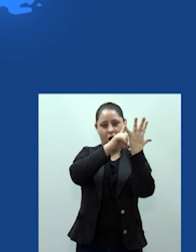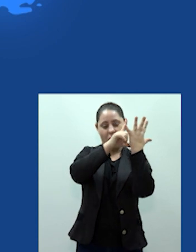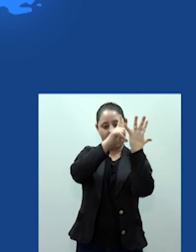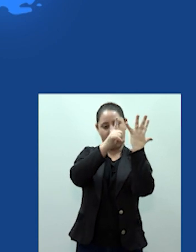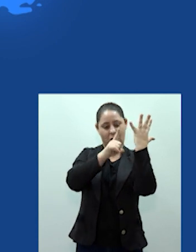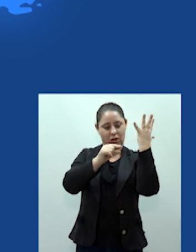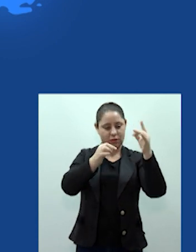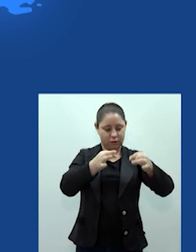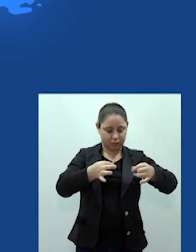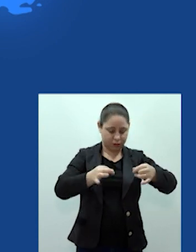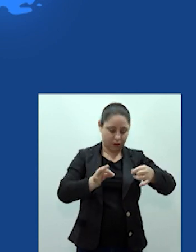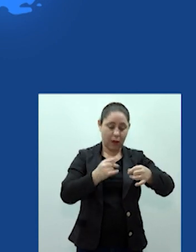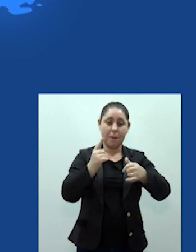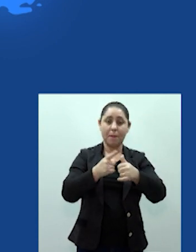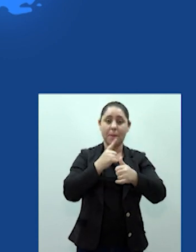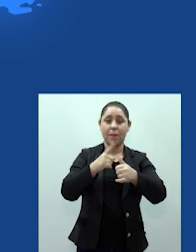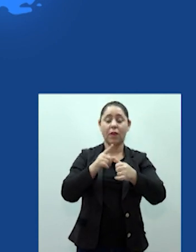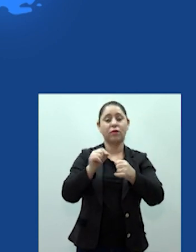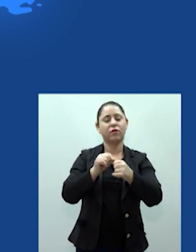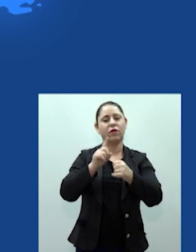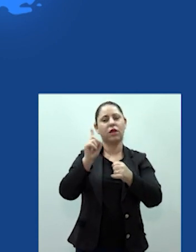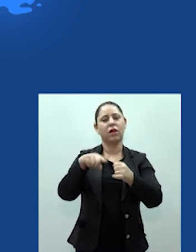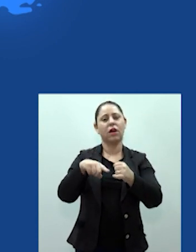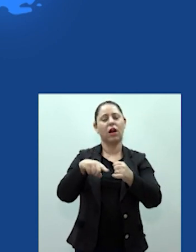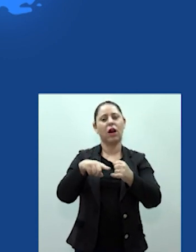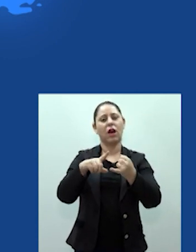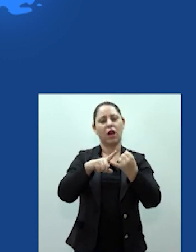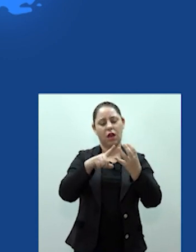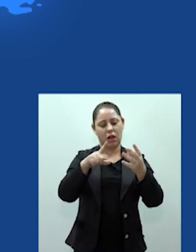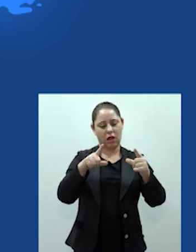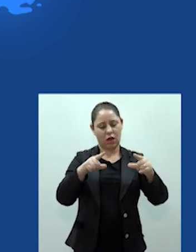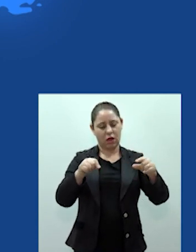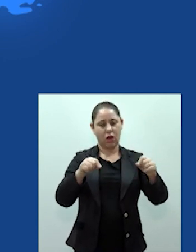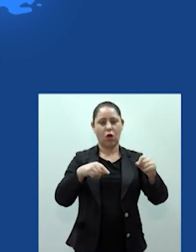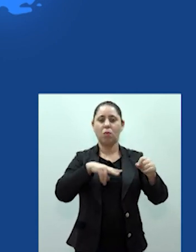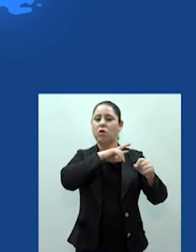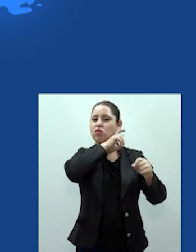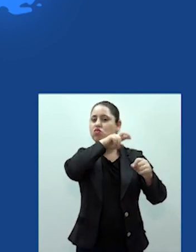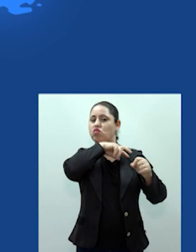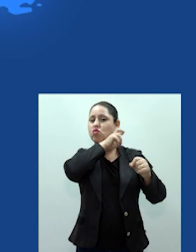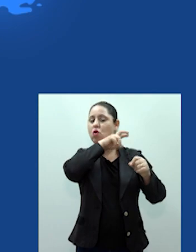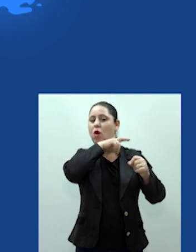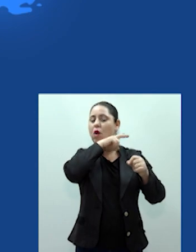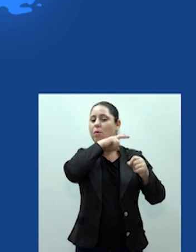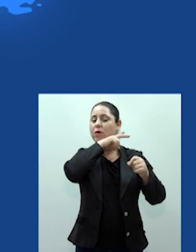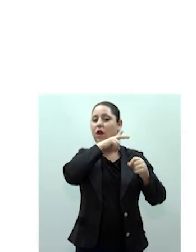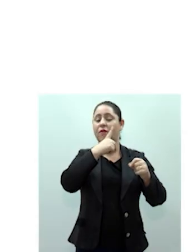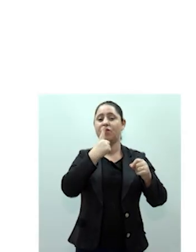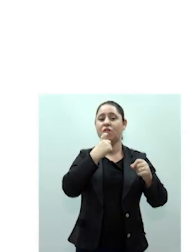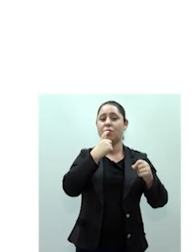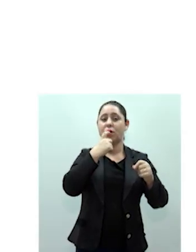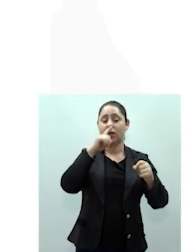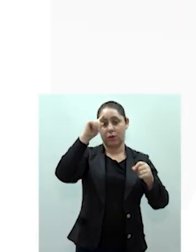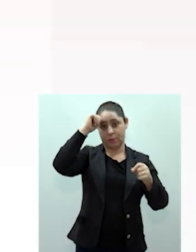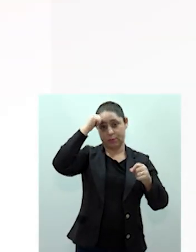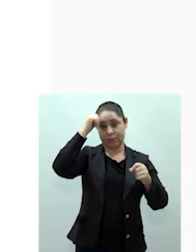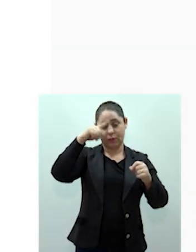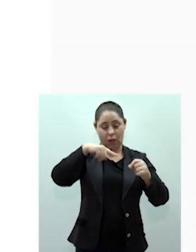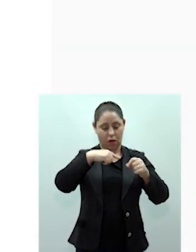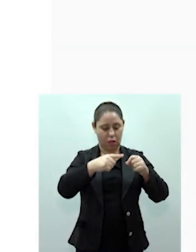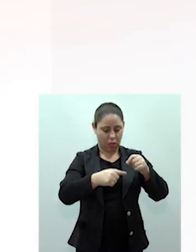foram testes, assim, de início. E a primeira folha que eu bordei foi na folha seca, foi uma cobra coral. E eu lembro, assim,